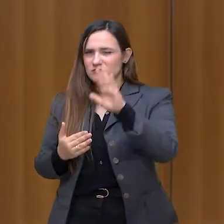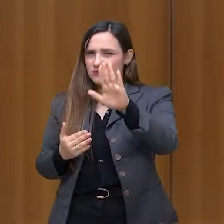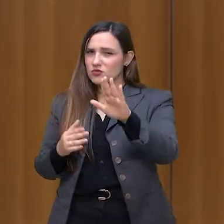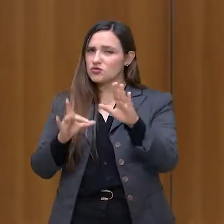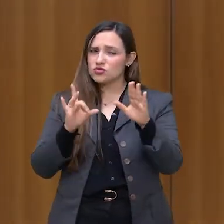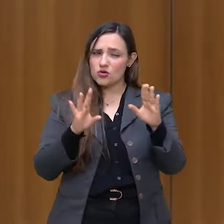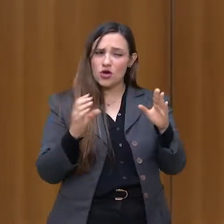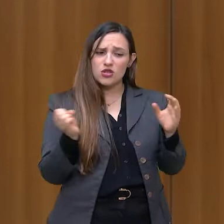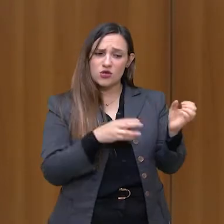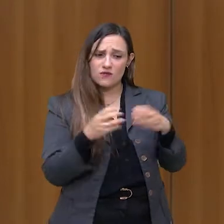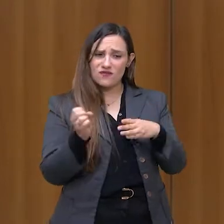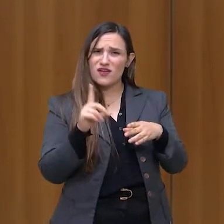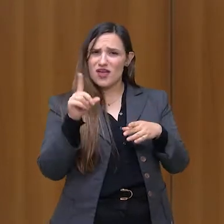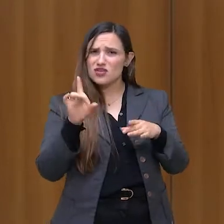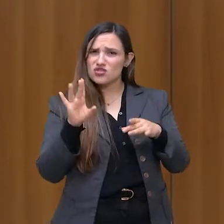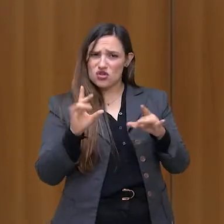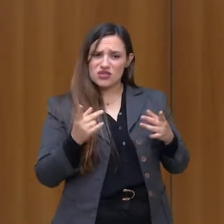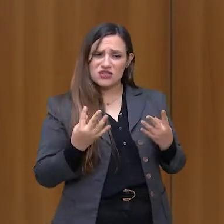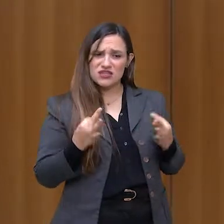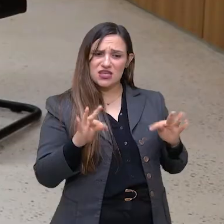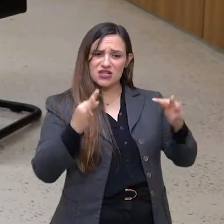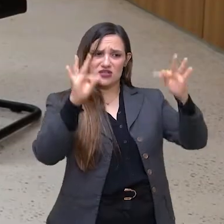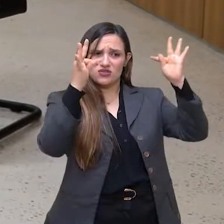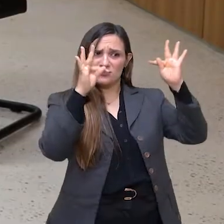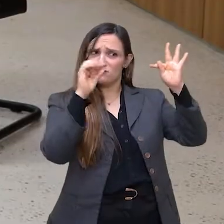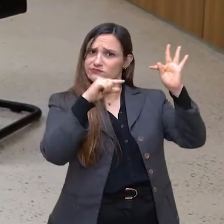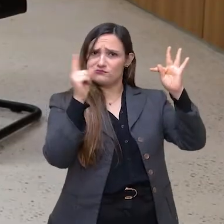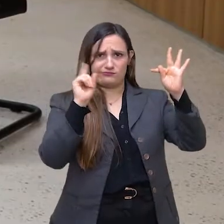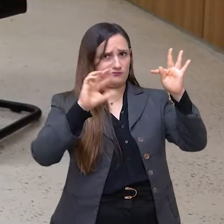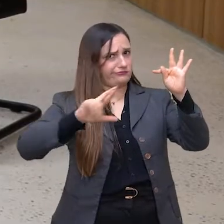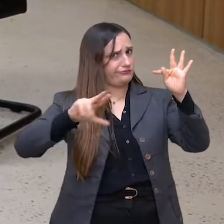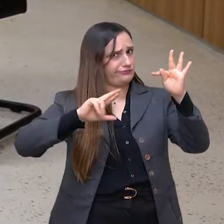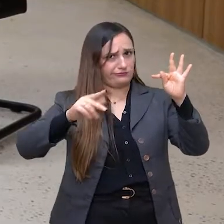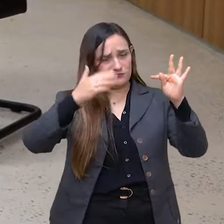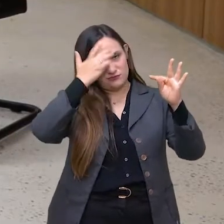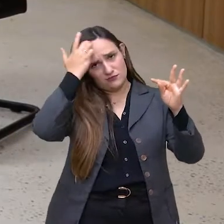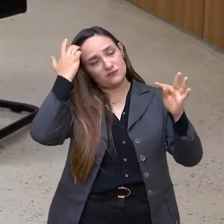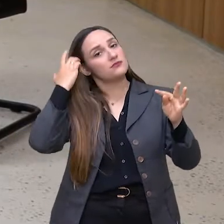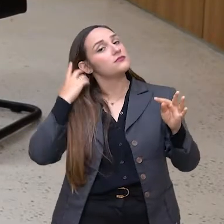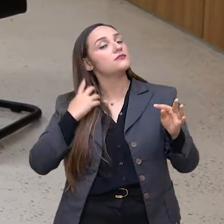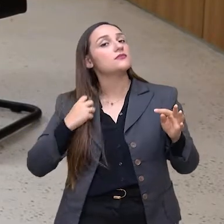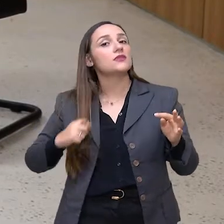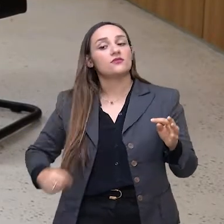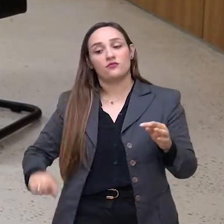que inovar são soluções tecnológicas, né? E não são, você inova um processo. Então,